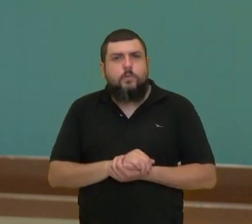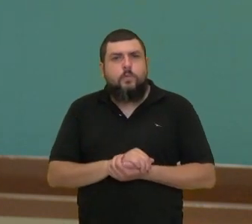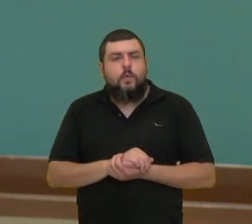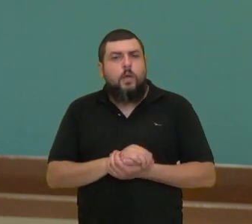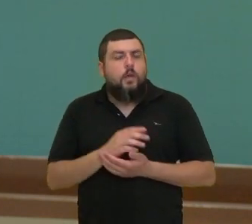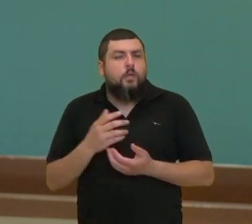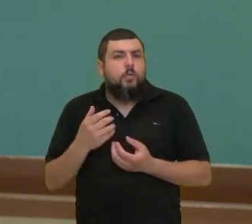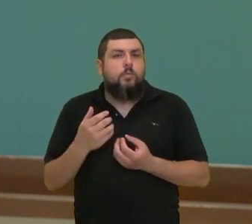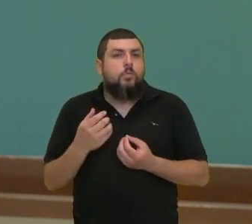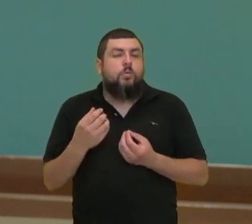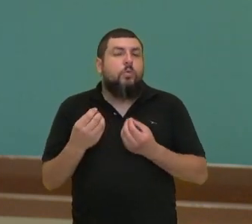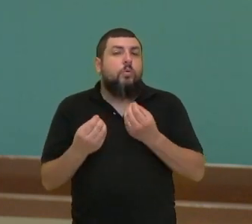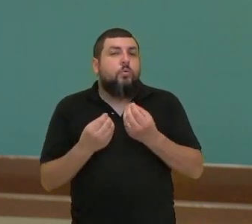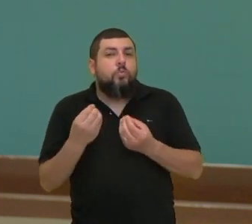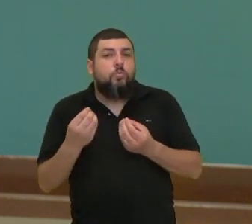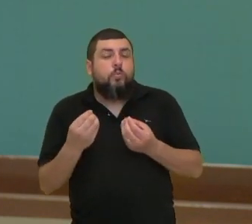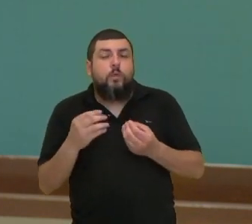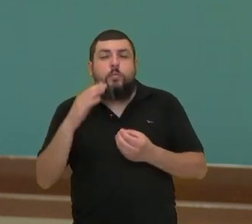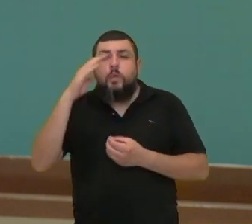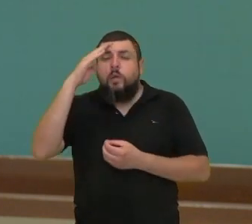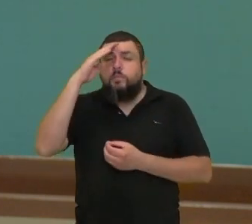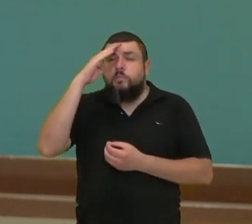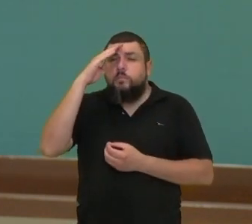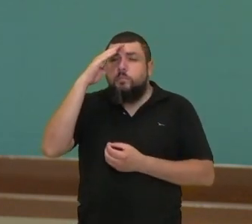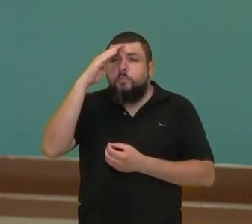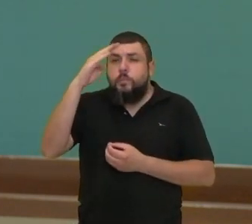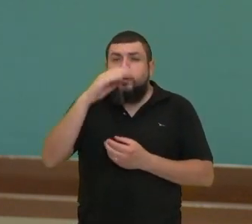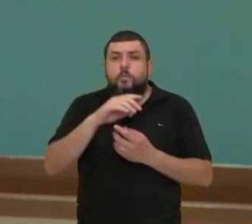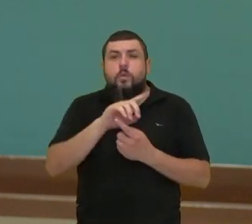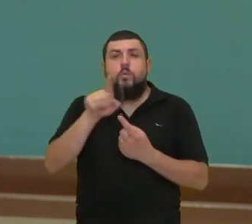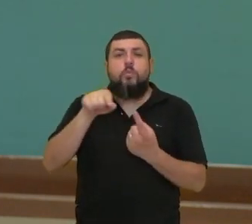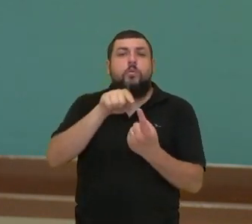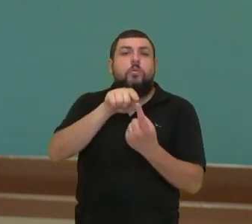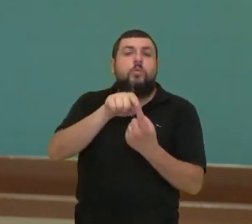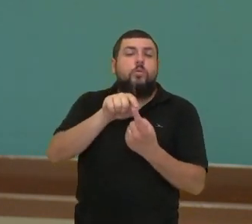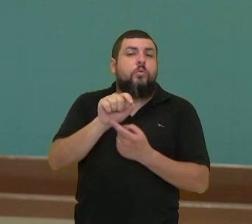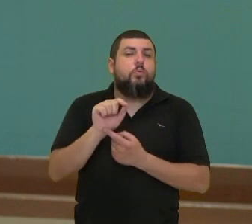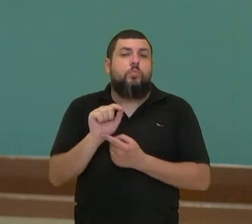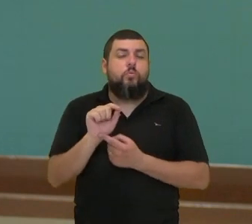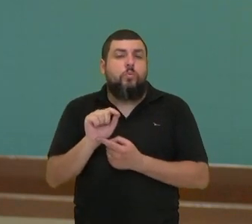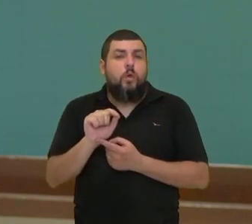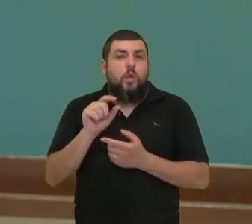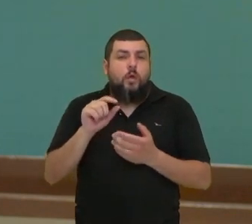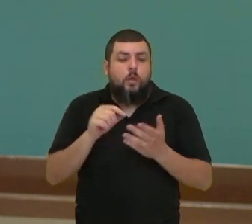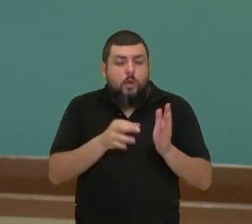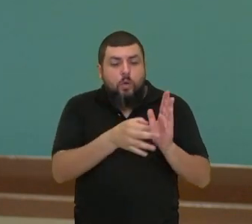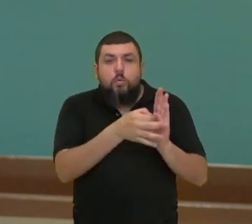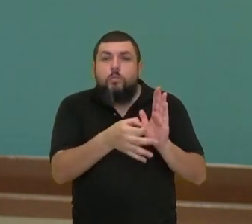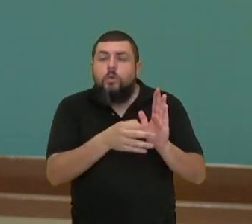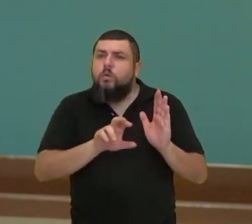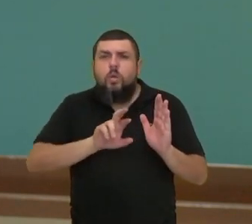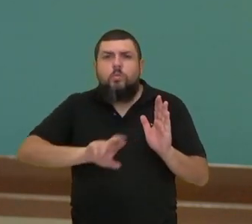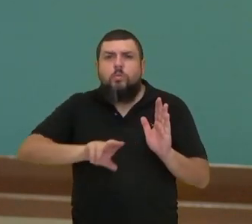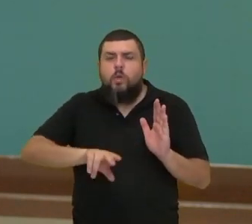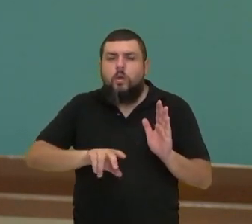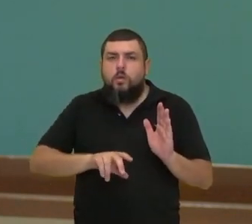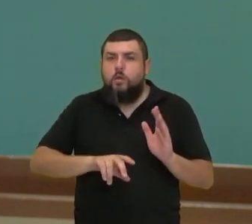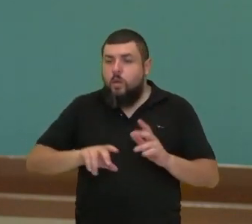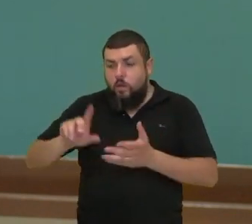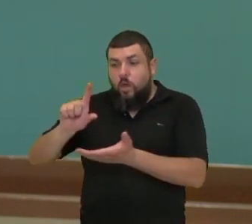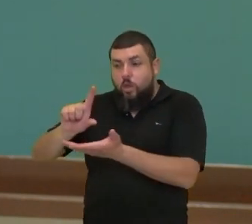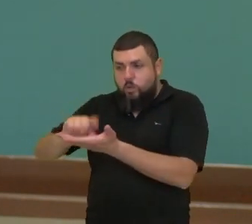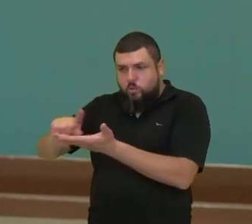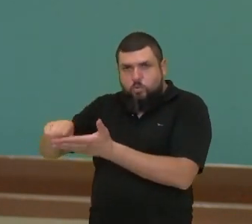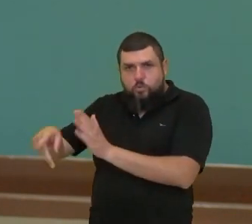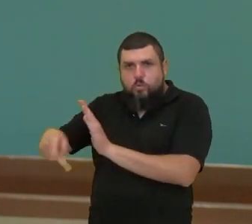daquele acontecimento. Então, o principal objetivo da reportagem não é expor opinião. Esses são textos de opinião. A reportagem